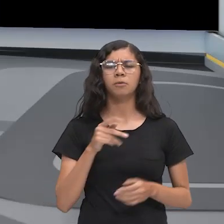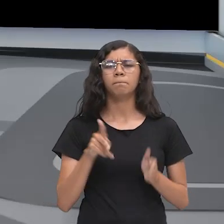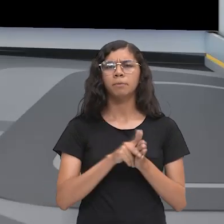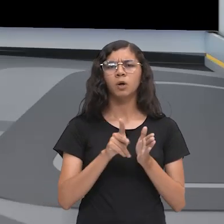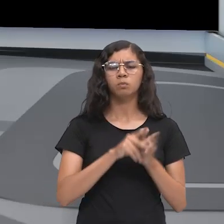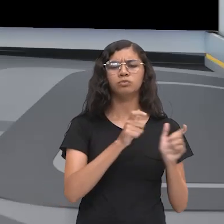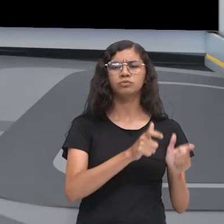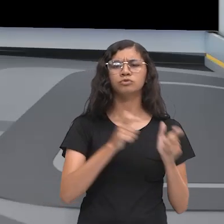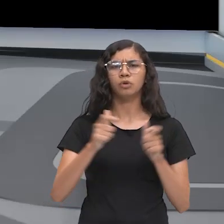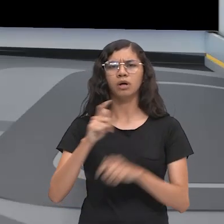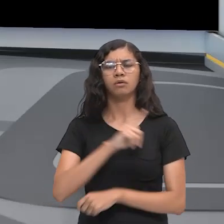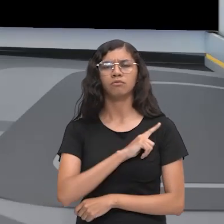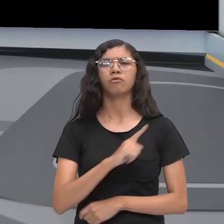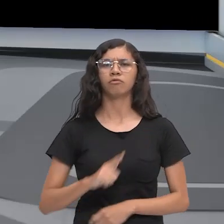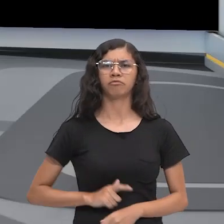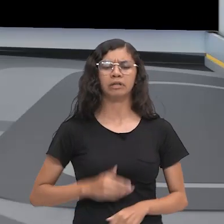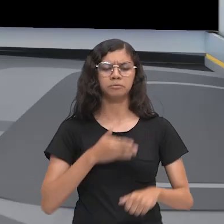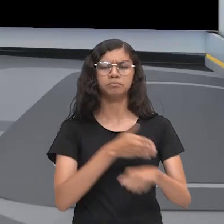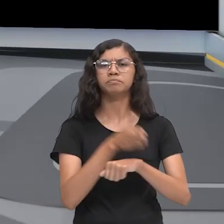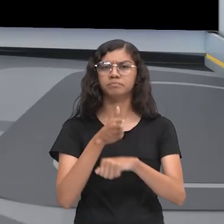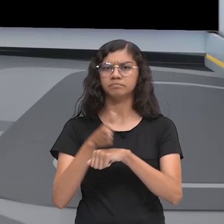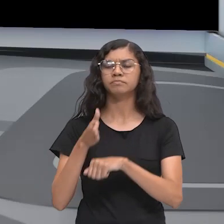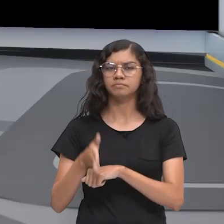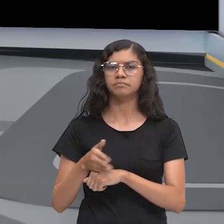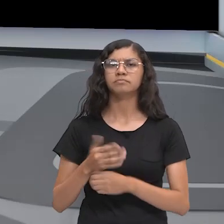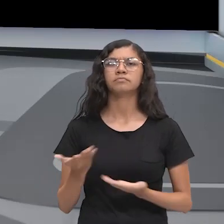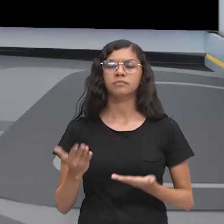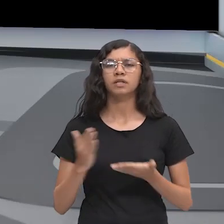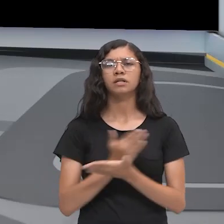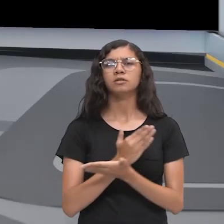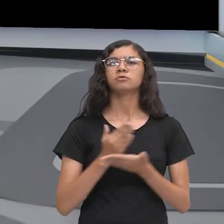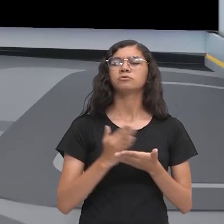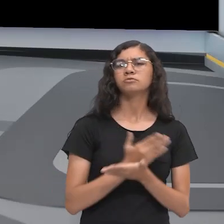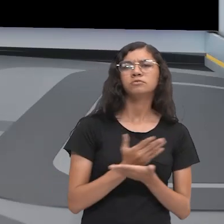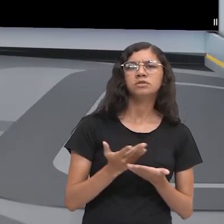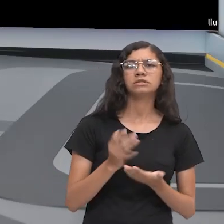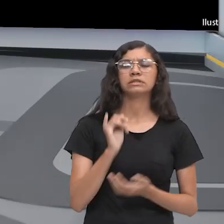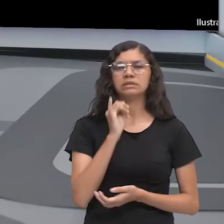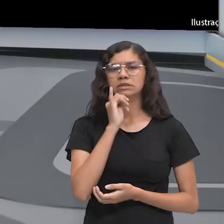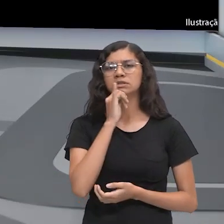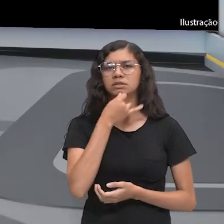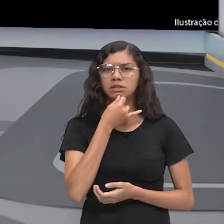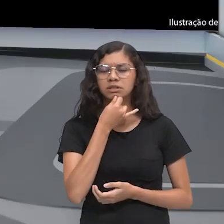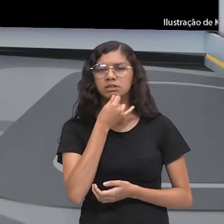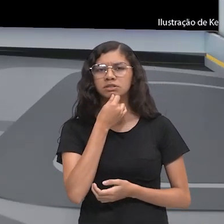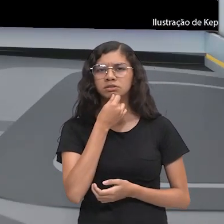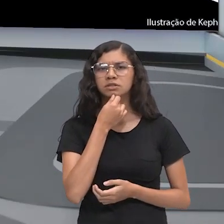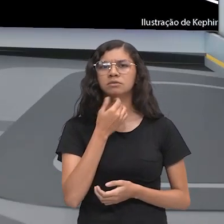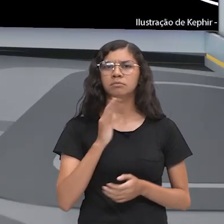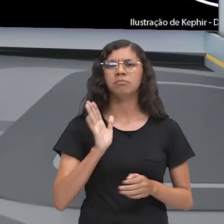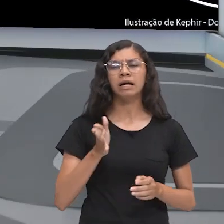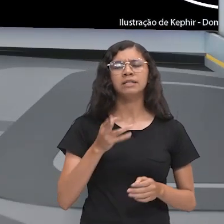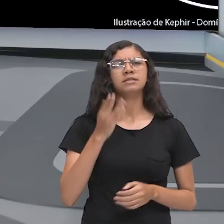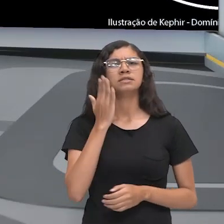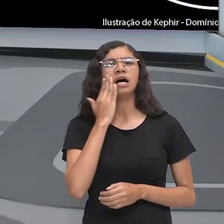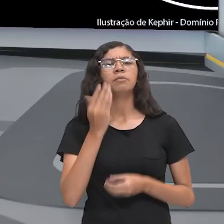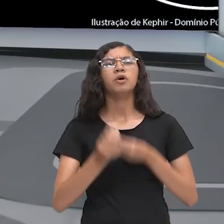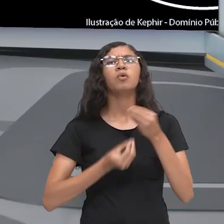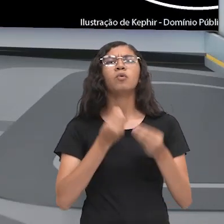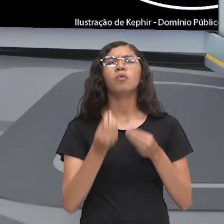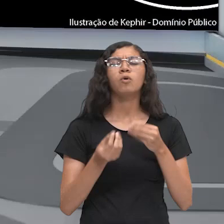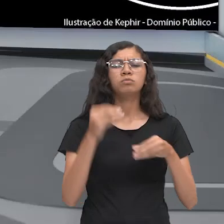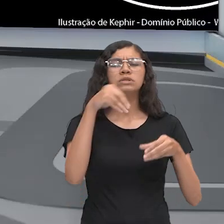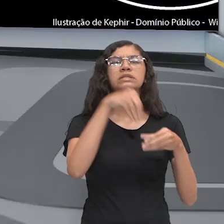de governo, né? E por alguma situação saíram chateados e tal, e sabe o movimento que se